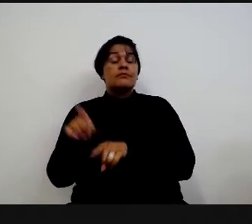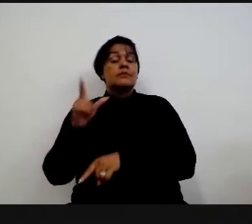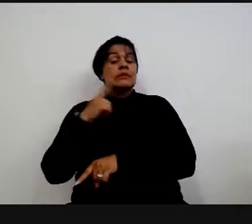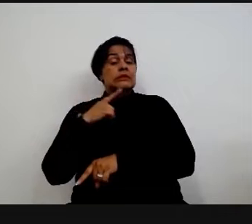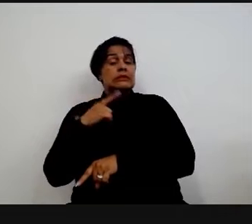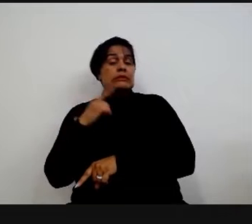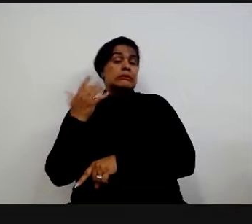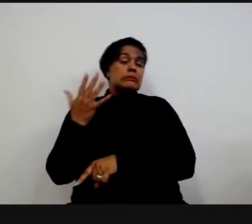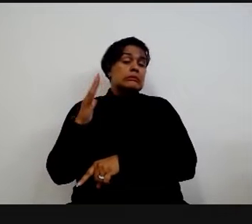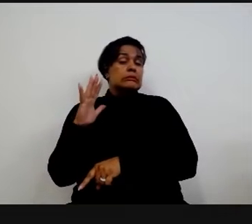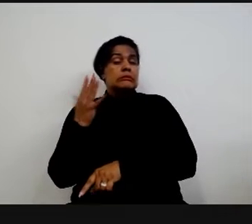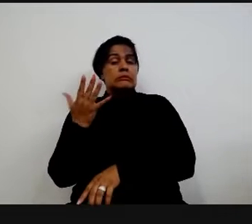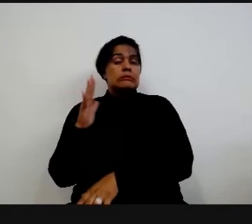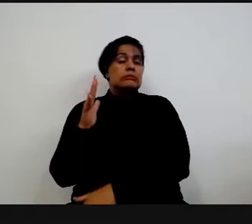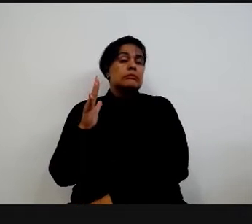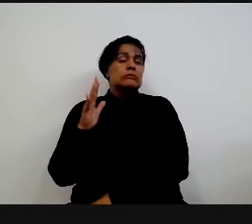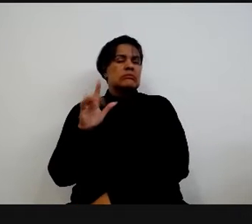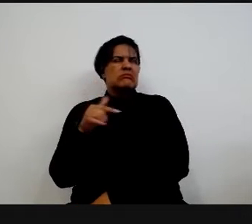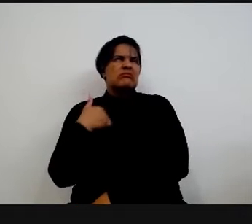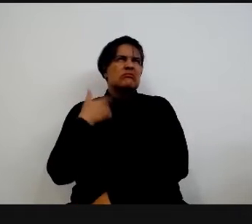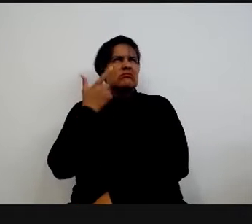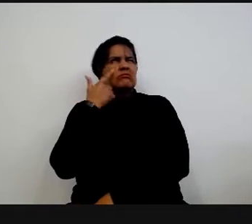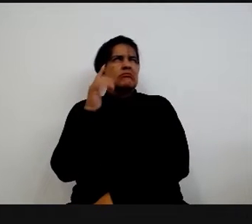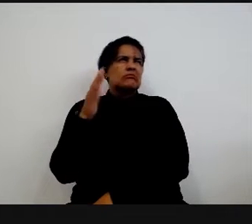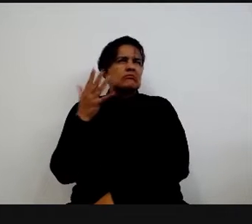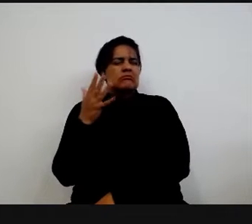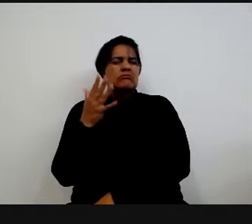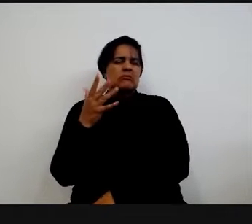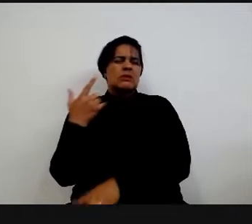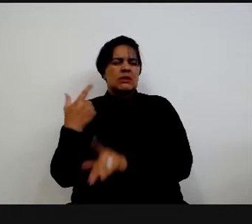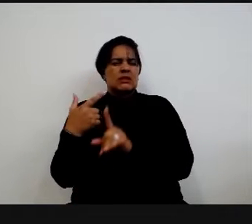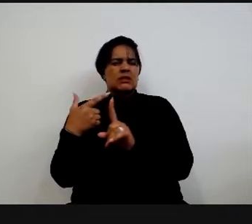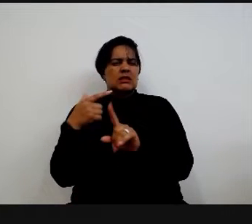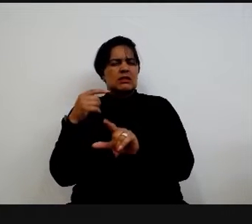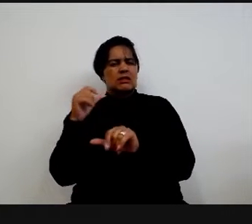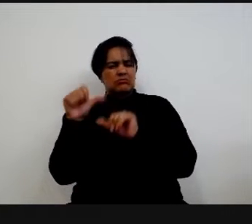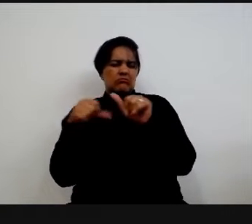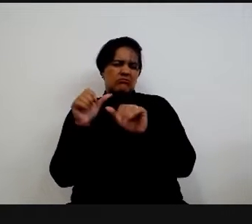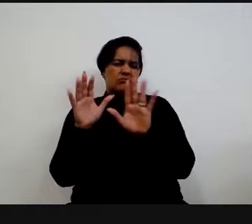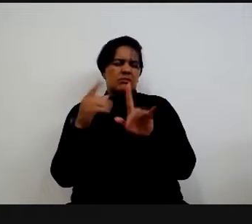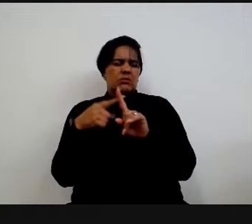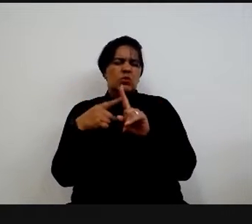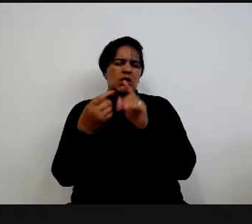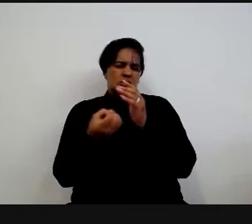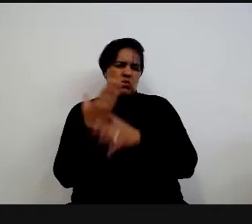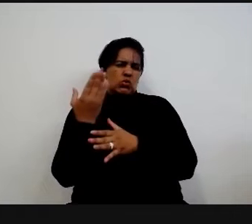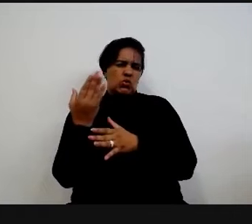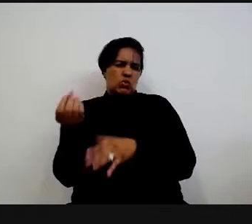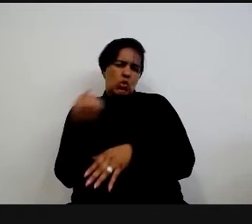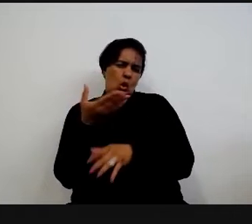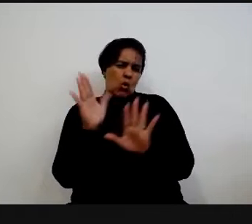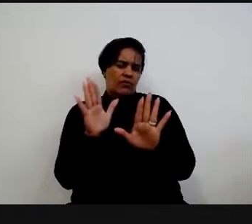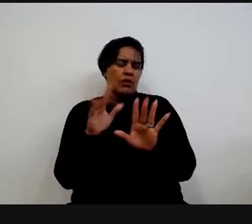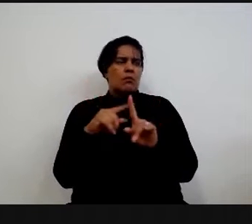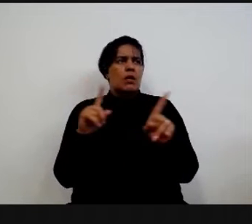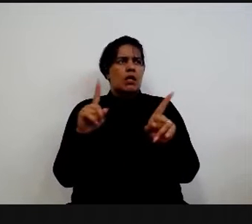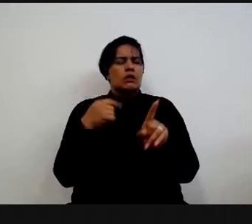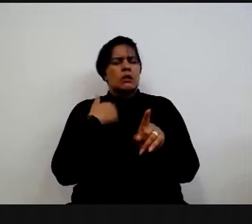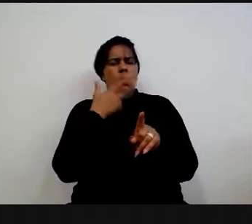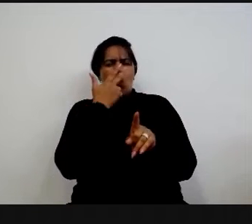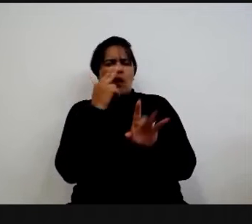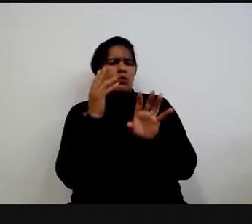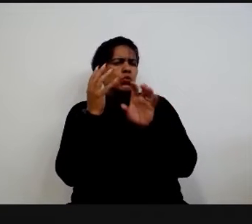hoje, é um número um pouco variável, porque todo dia surge uma escola nova, mas eu acredito que hoje nós